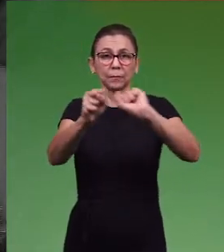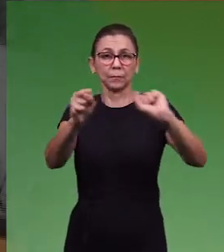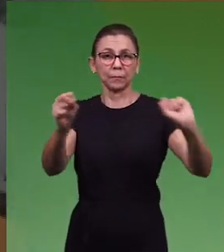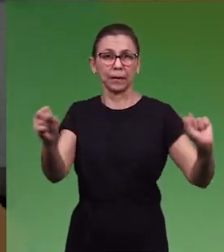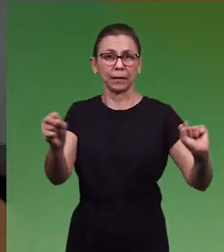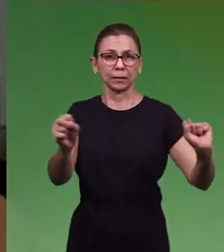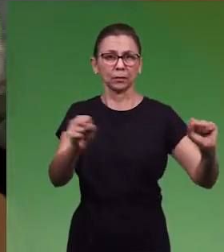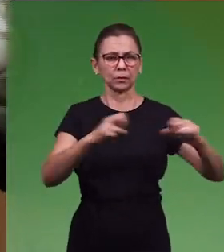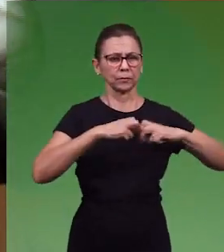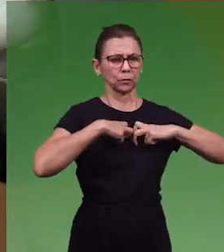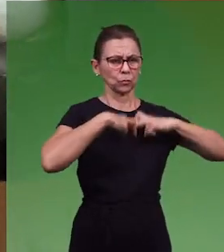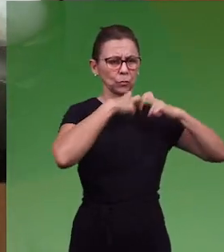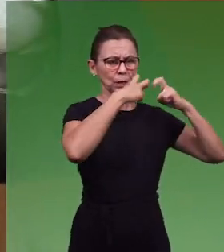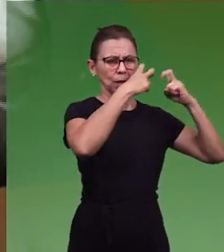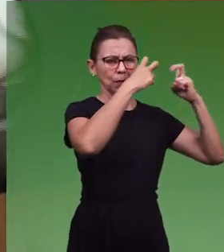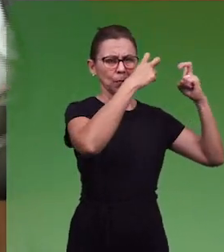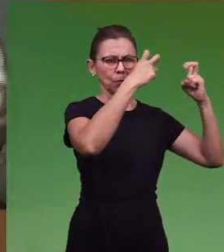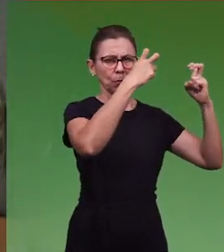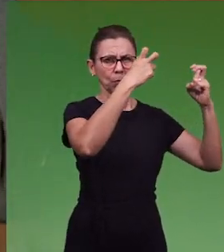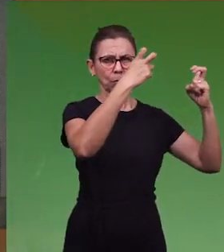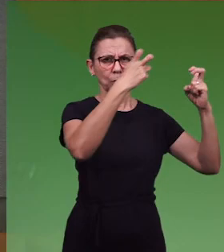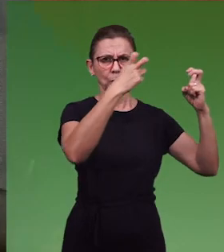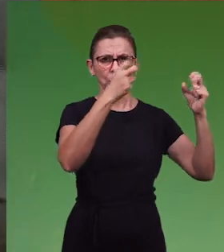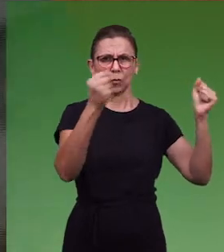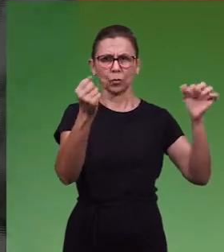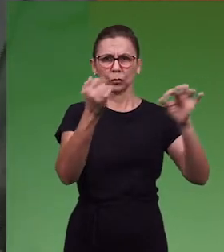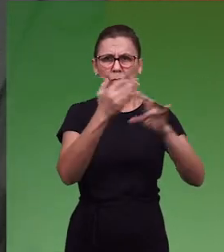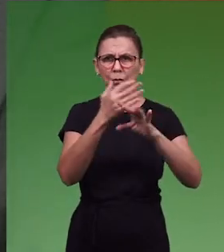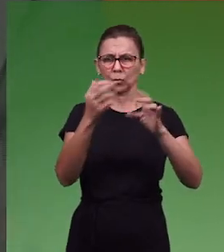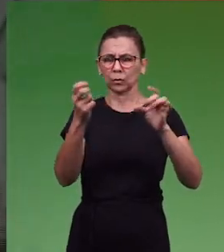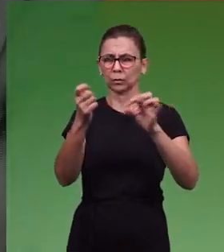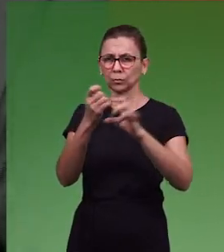vai abrindo em direção à glorificação. Glória a Deus.